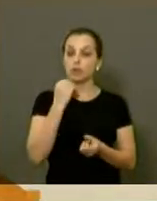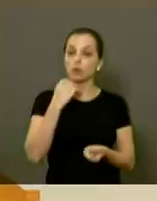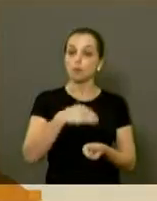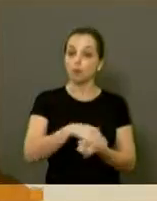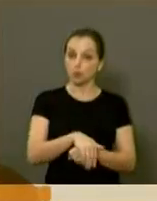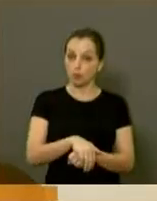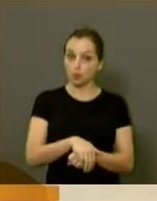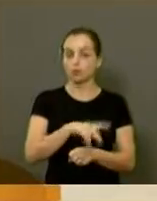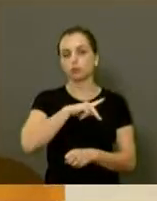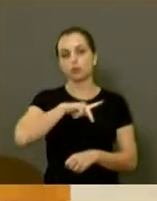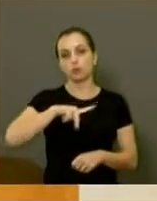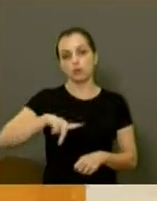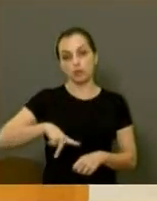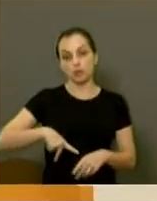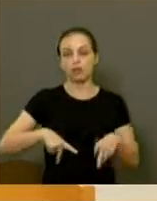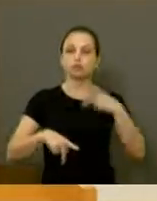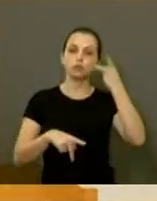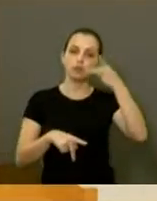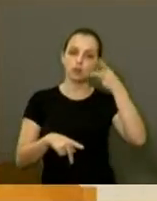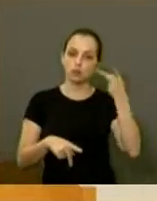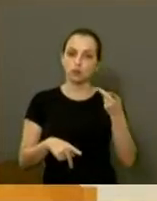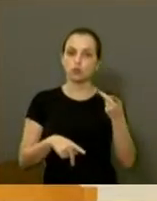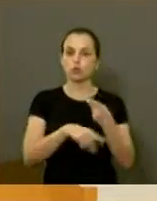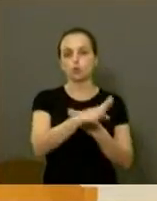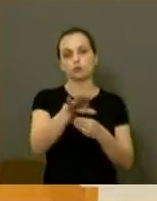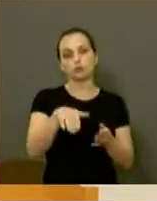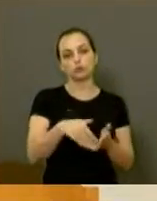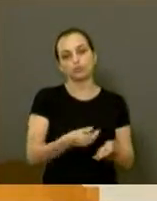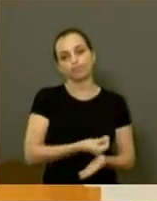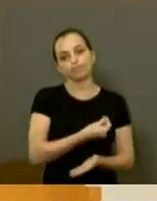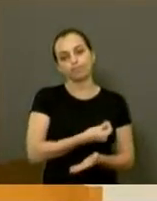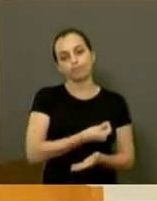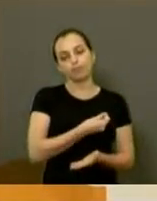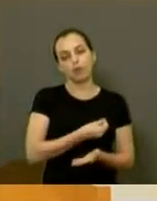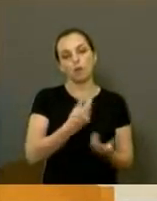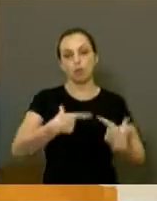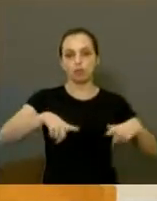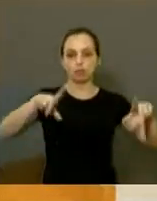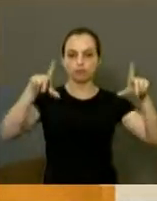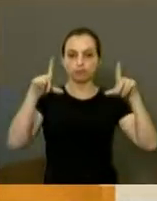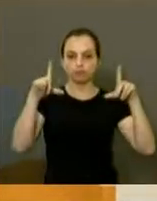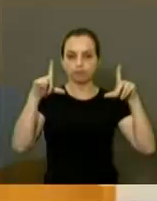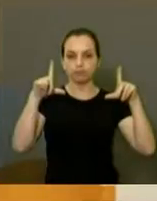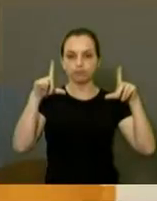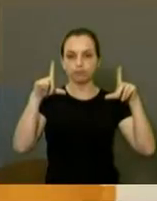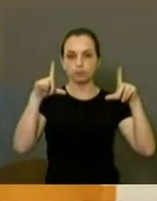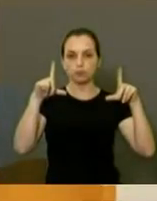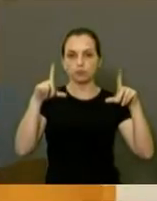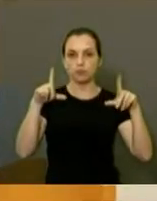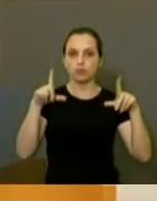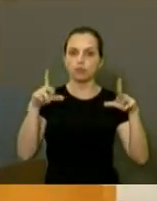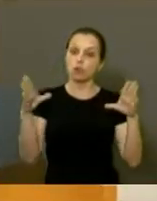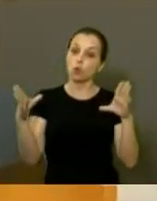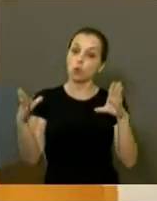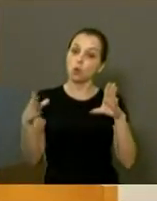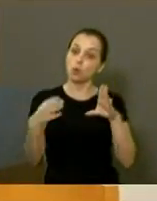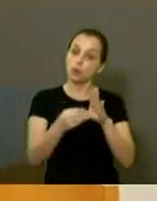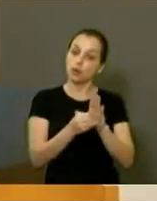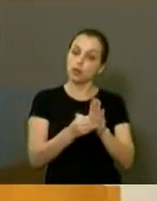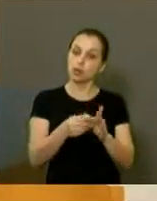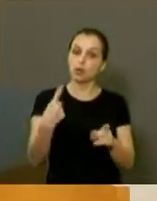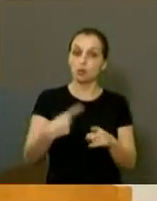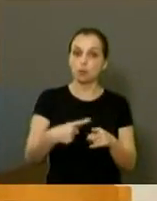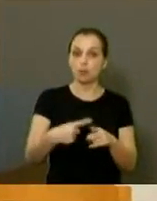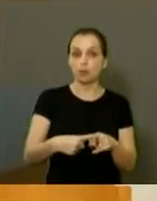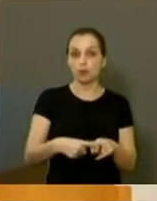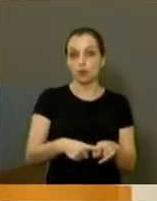Boa noite, senhor presidente, vereadores, todos que nos ouvem, nos assistem. Só complementando, porque o meu